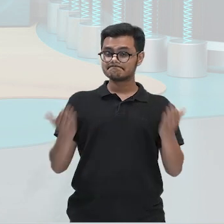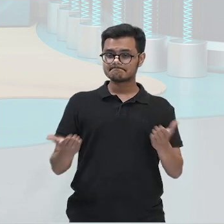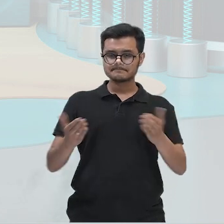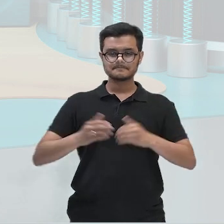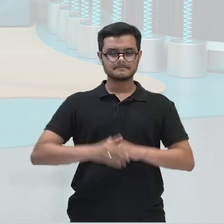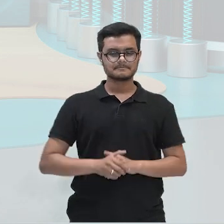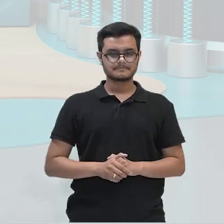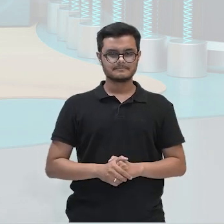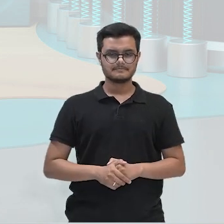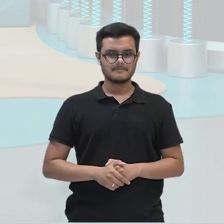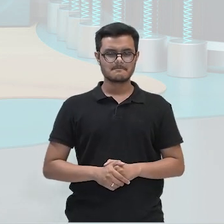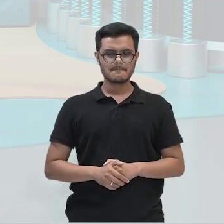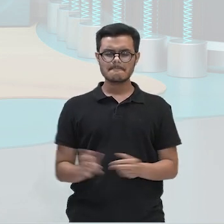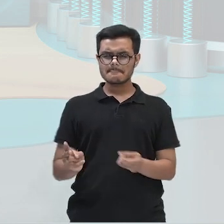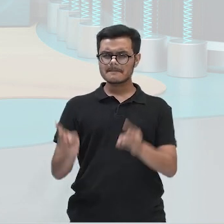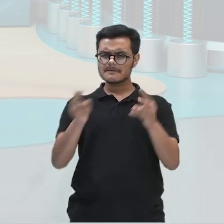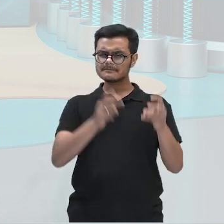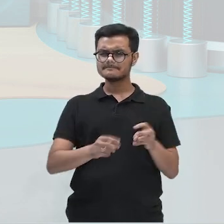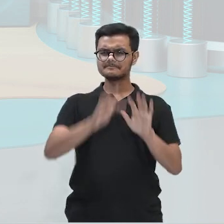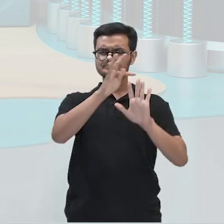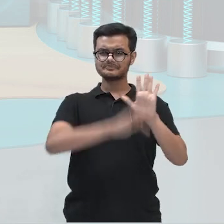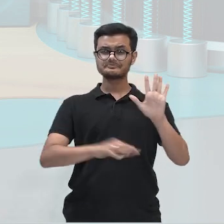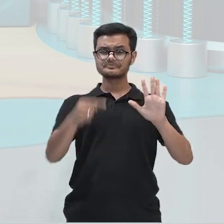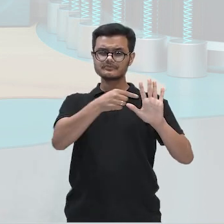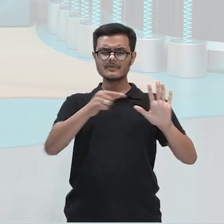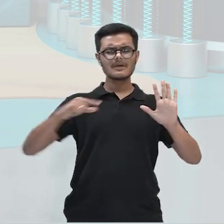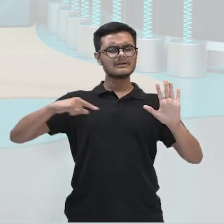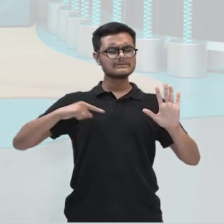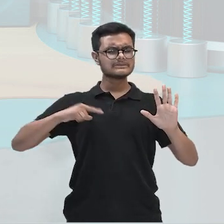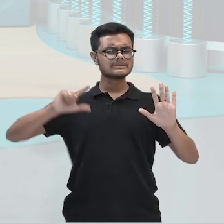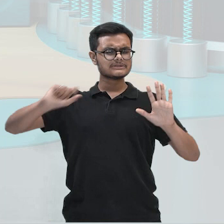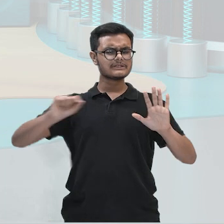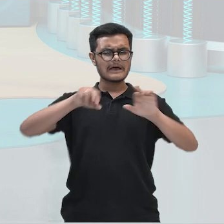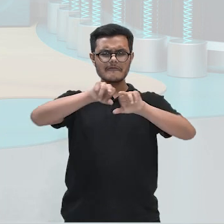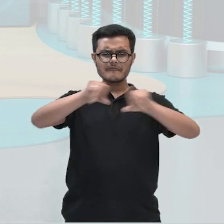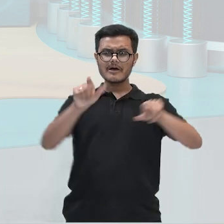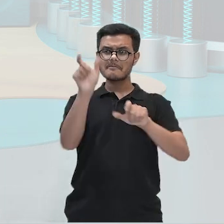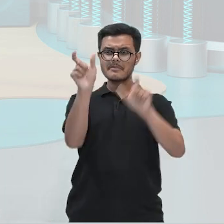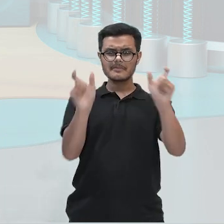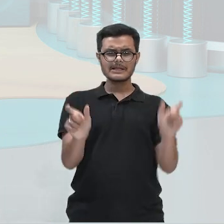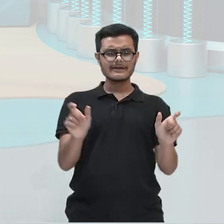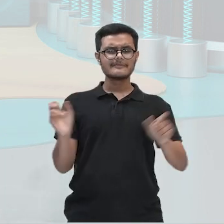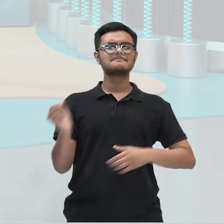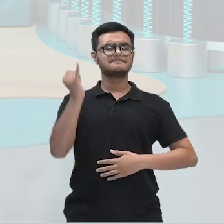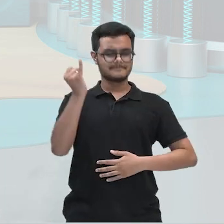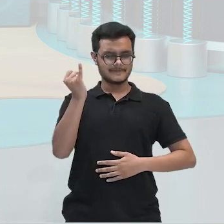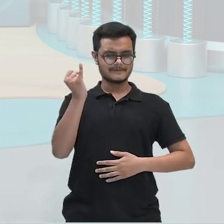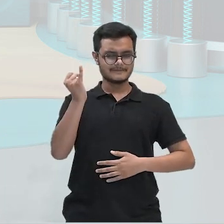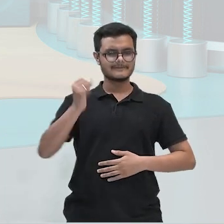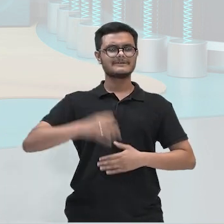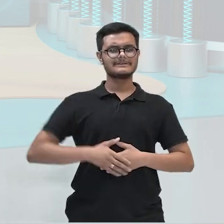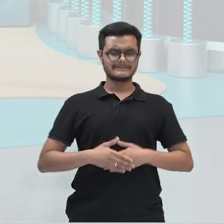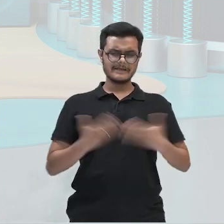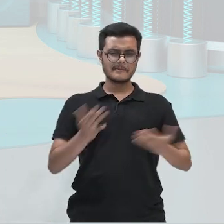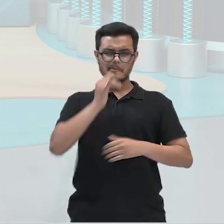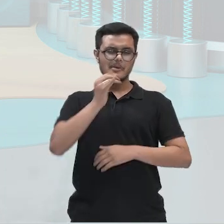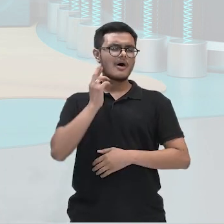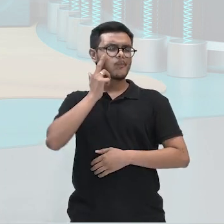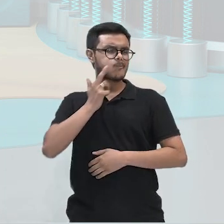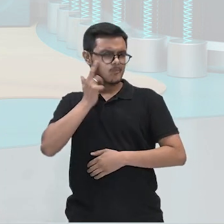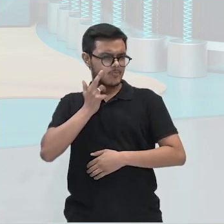Então, vocês puderam perceber que no meu texto eles tinham destacado as palavras em rosa, né?